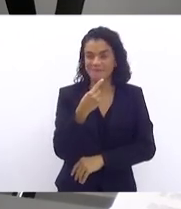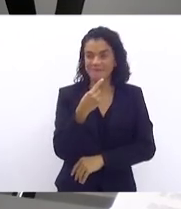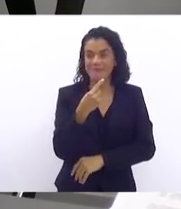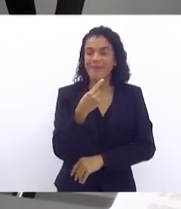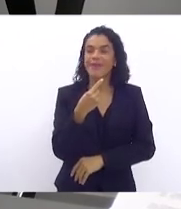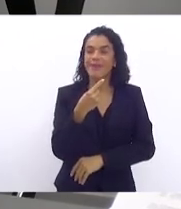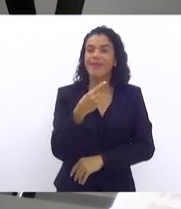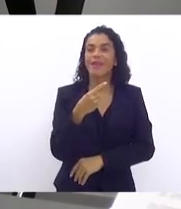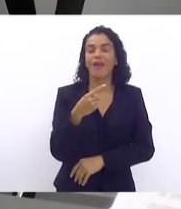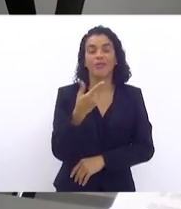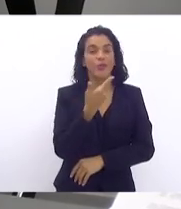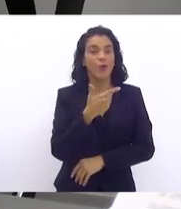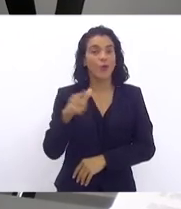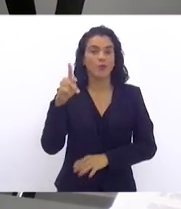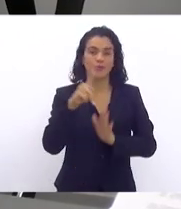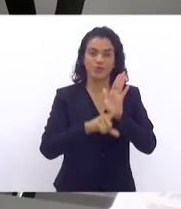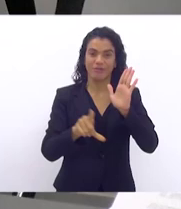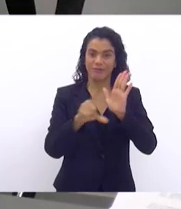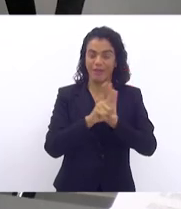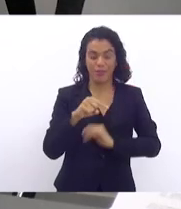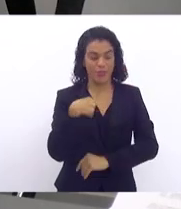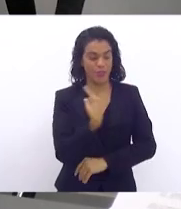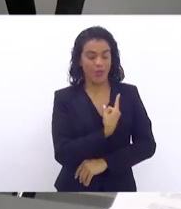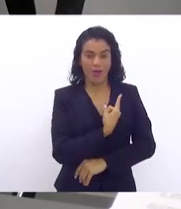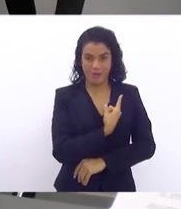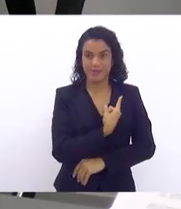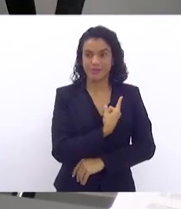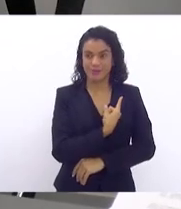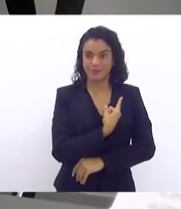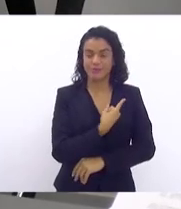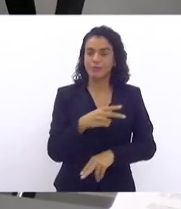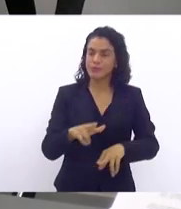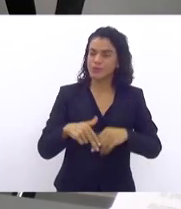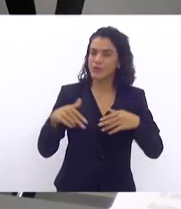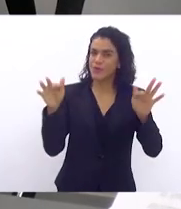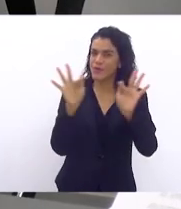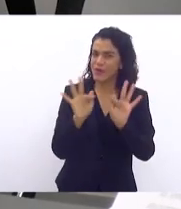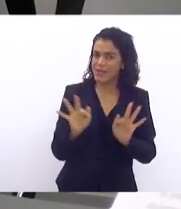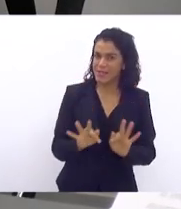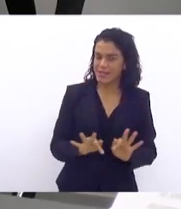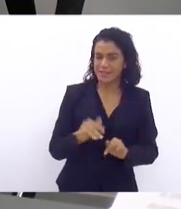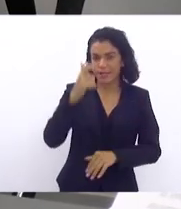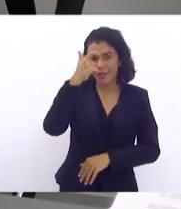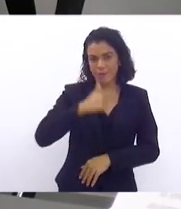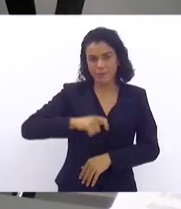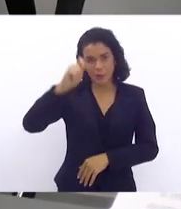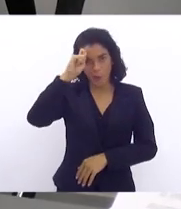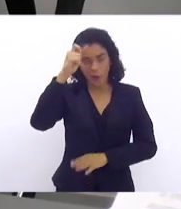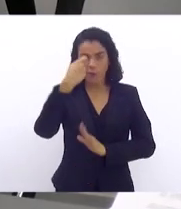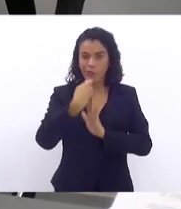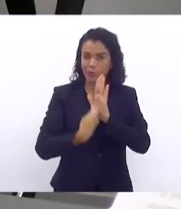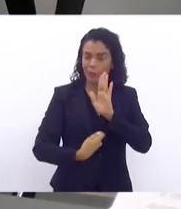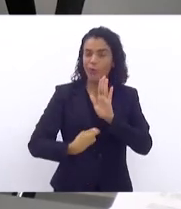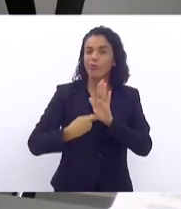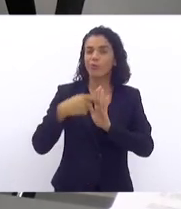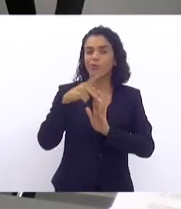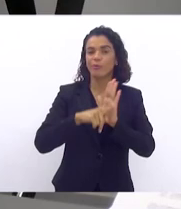outro projeto de lei nosso. Então, eu fico muito feliz em poder ser o autor desse projeto